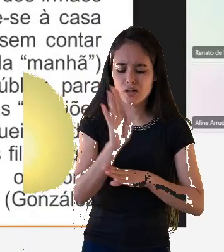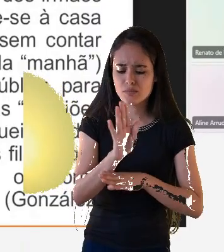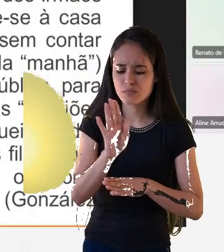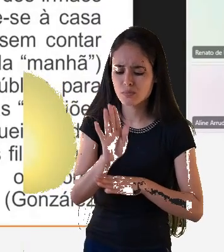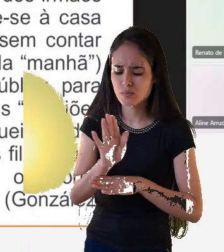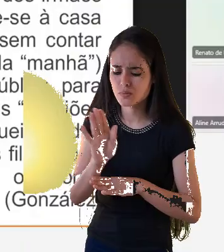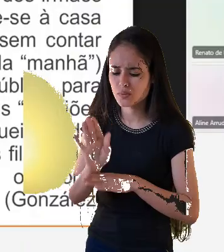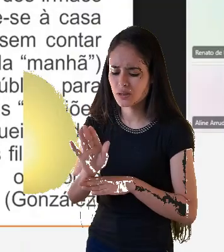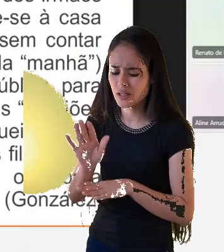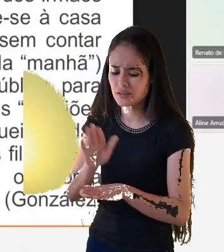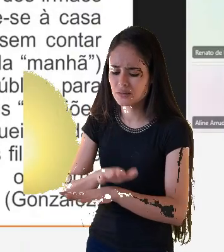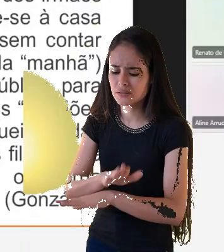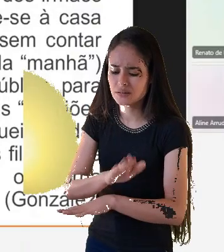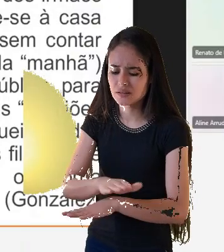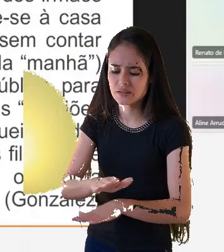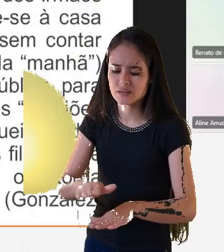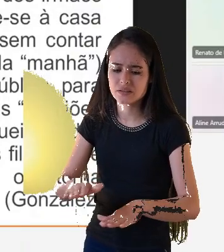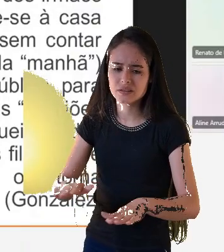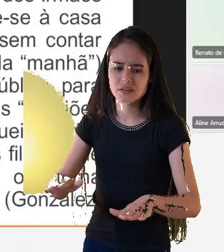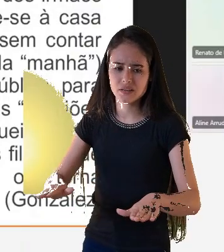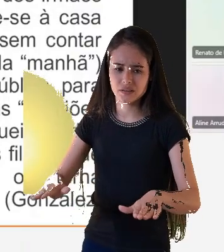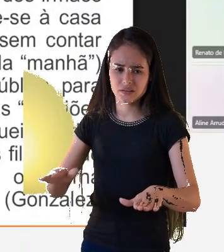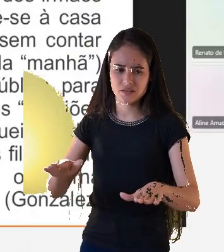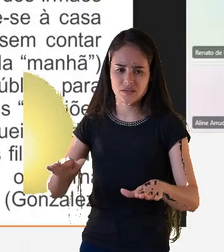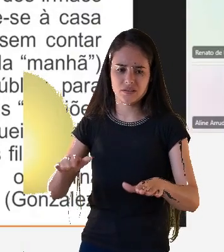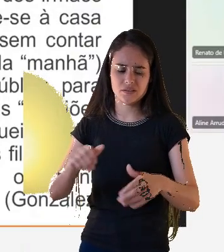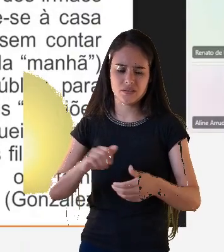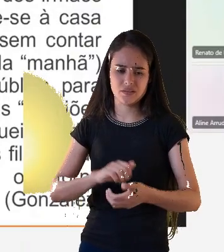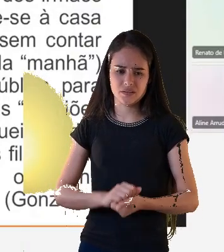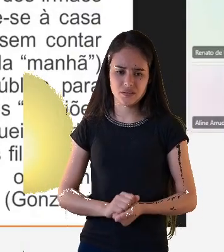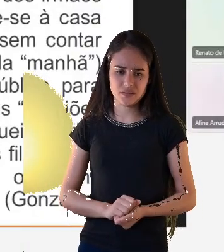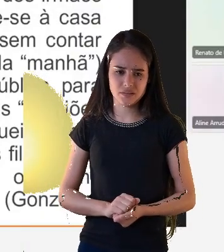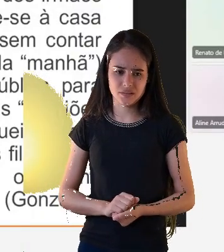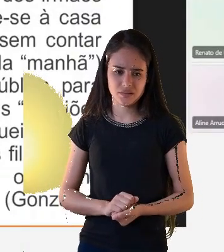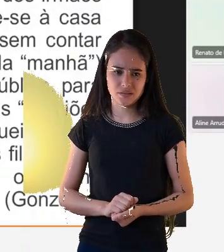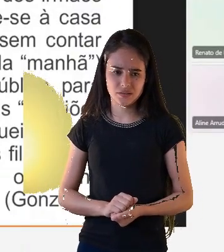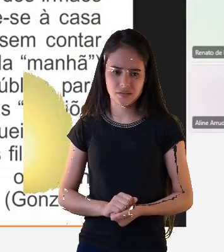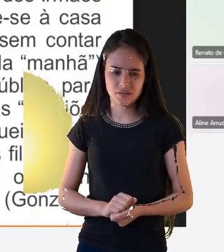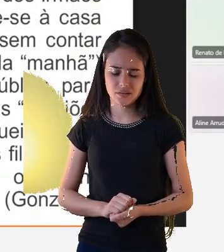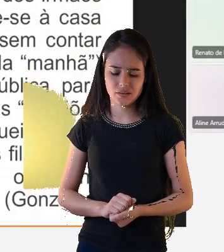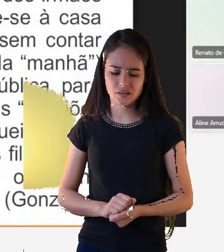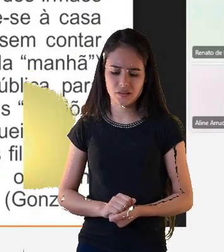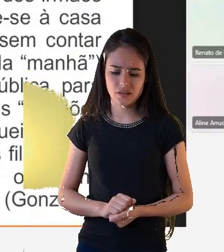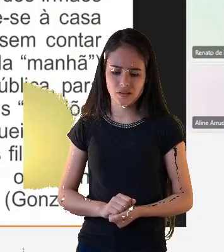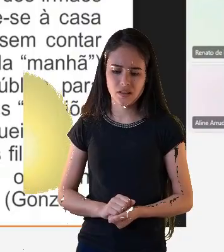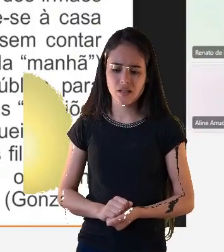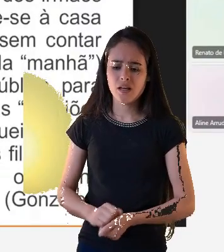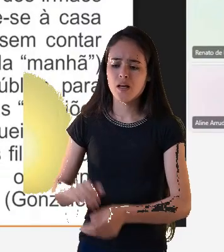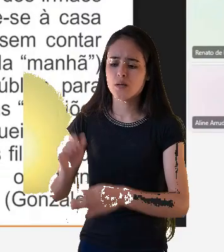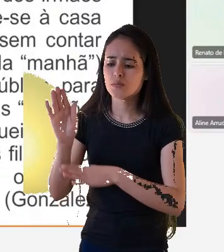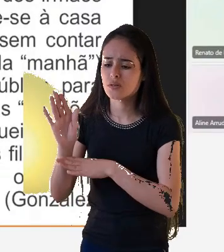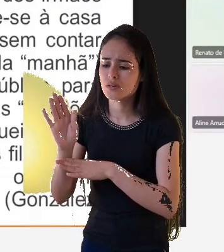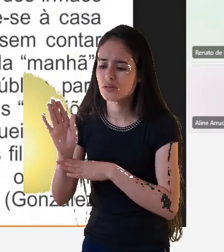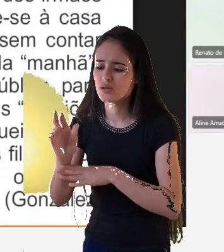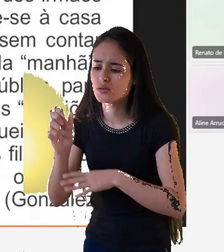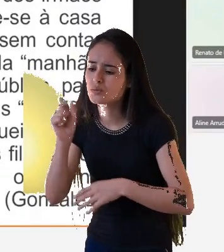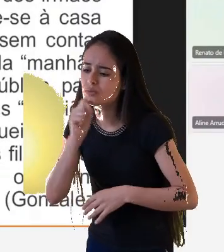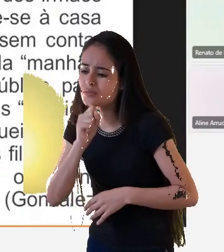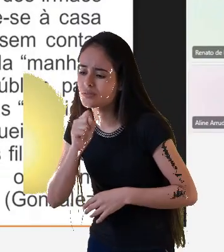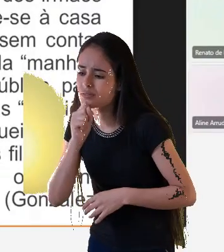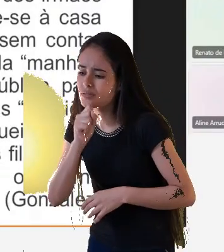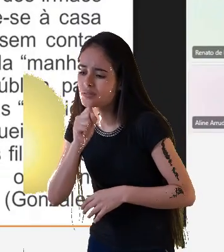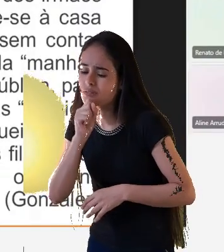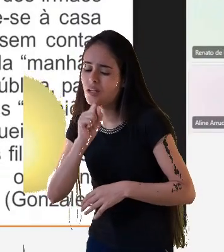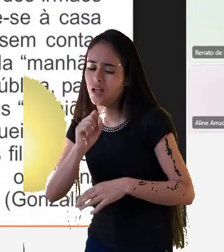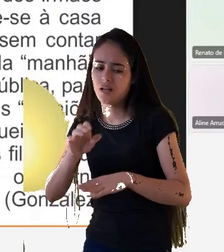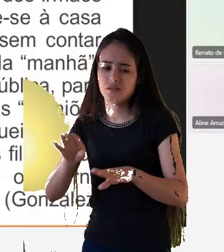novos. Após adiantar, né, entre aspas, os serviços caseiros, dirige-se à casa da patroa, onde permanece durante